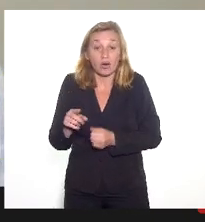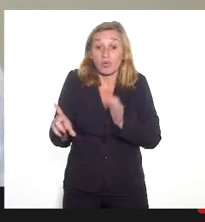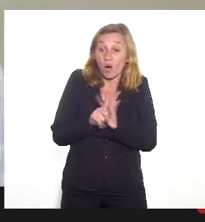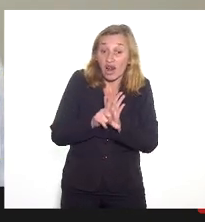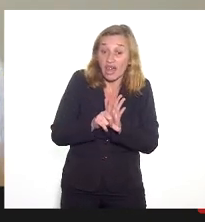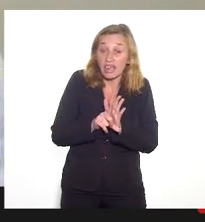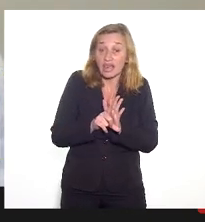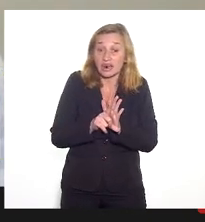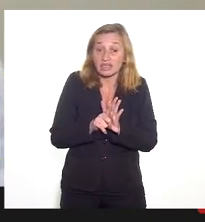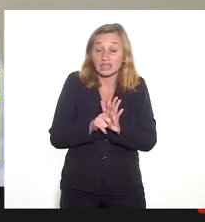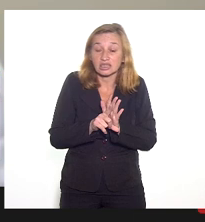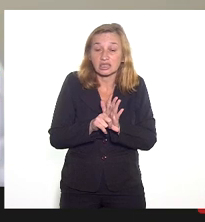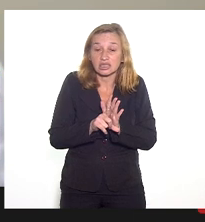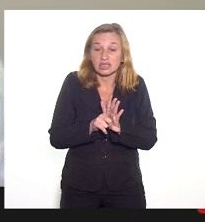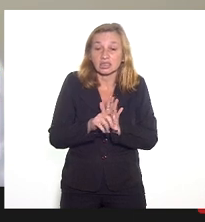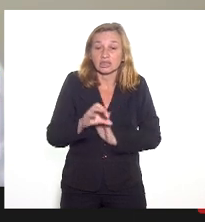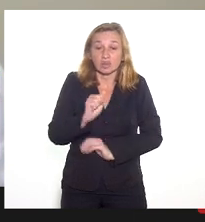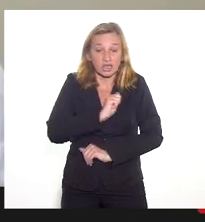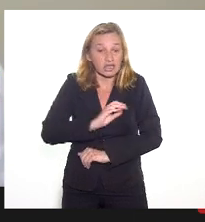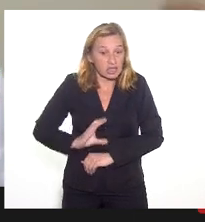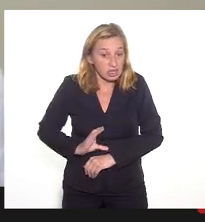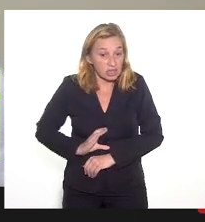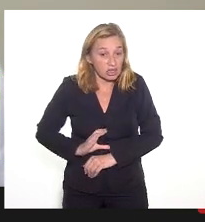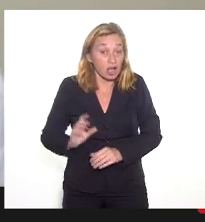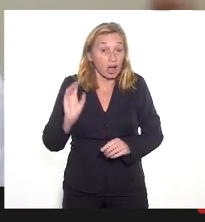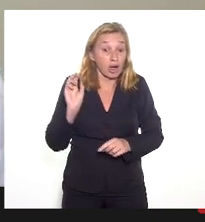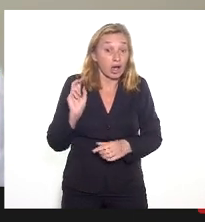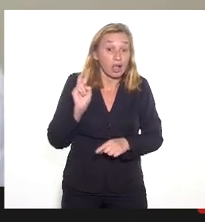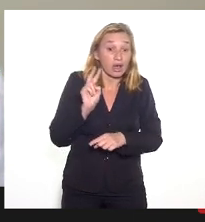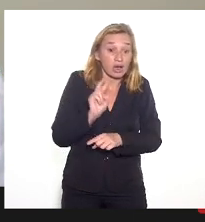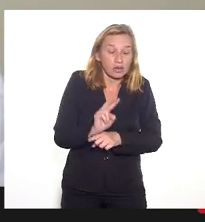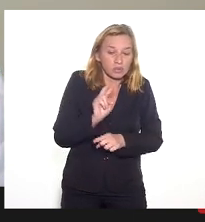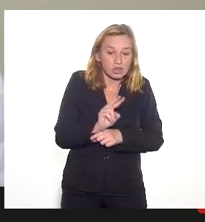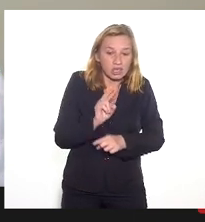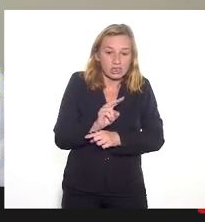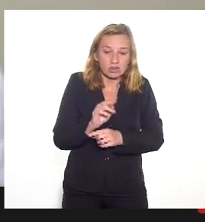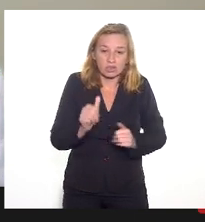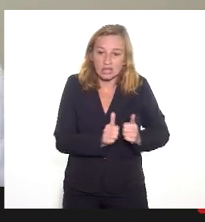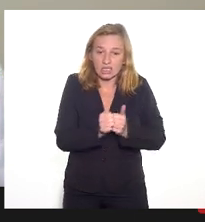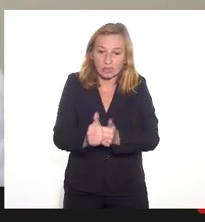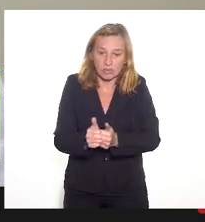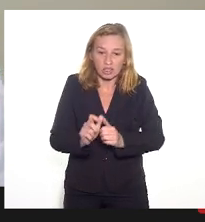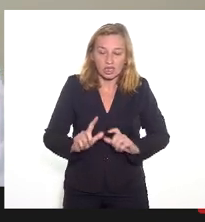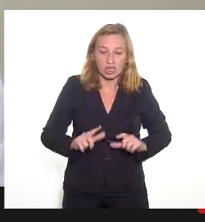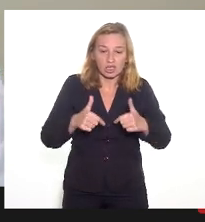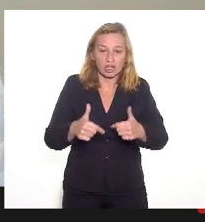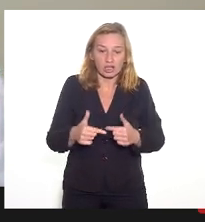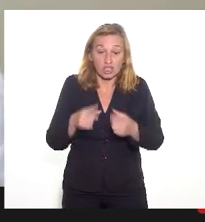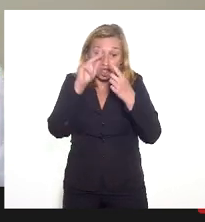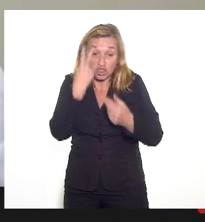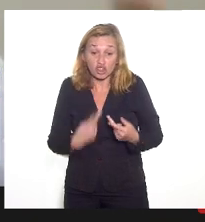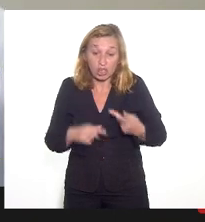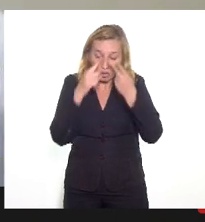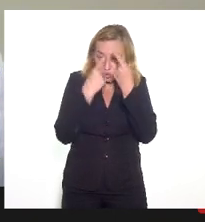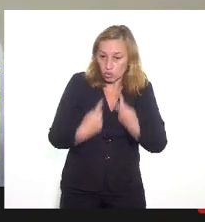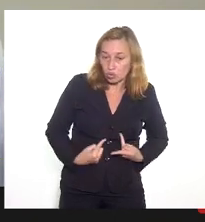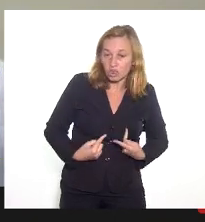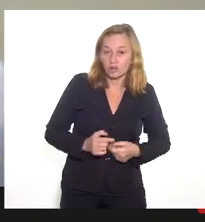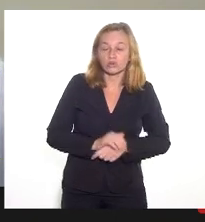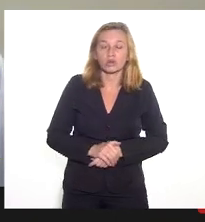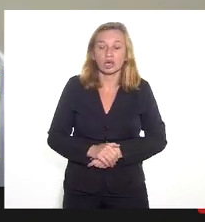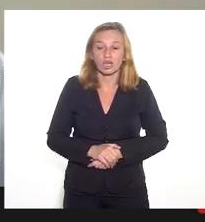dela e do André Siliano, sobre a proteção de determinados segmentos que atuam na defesa dos direitos humanos, ativistas,